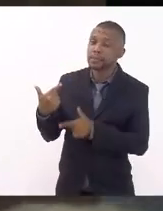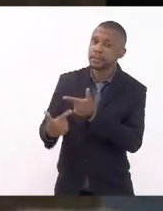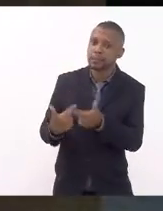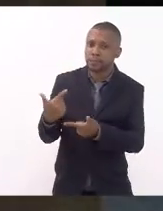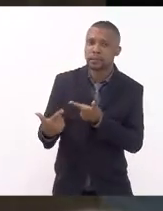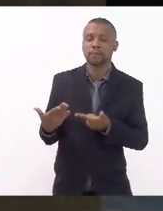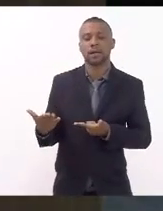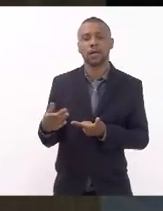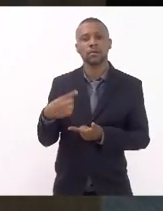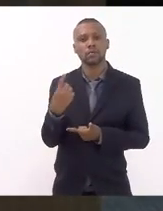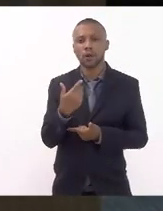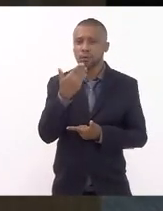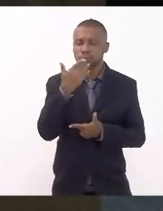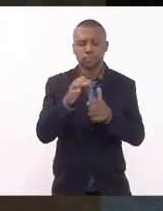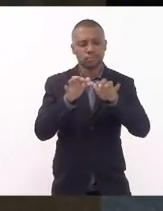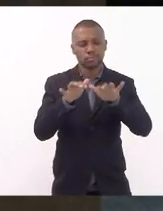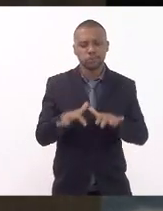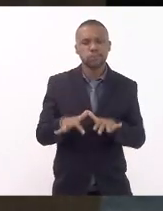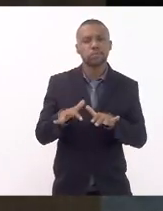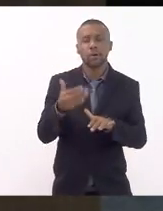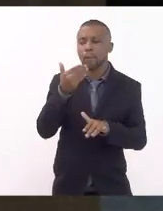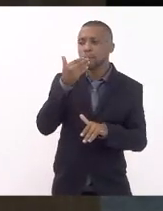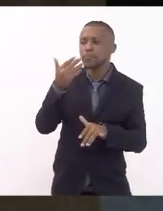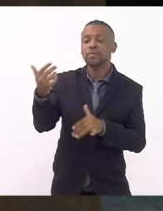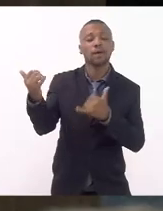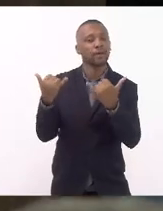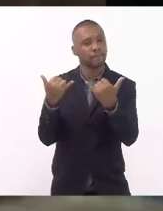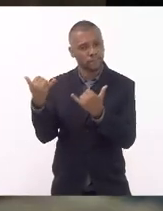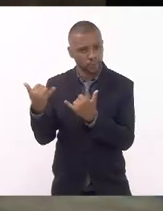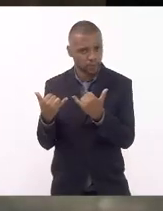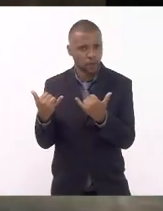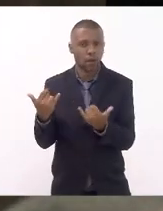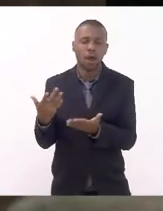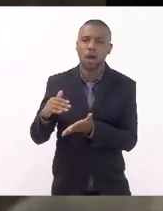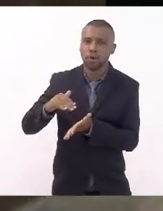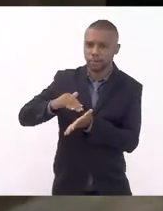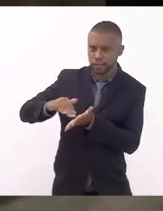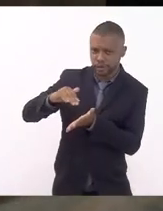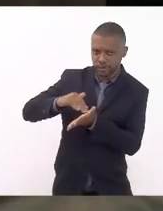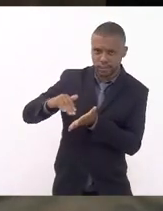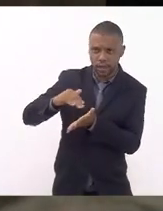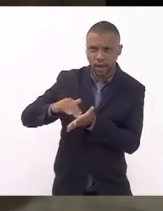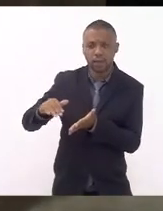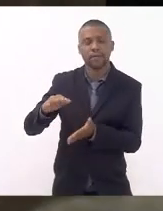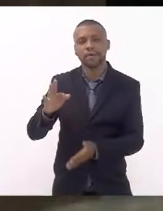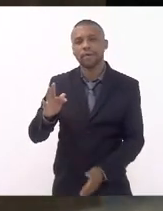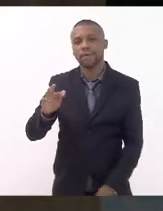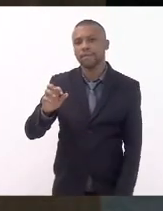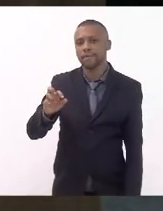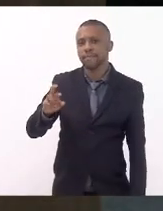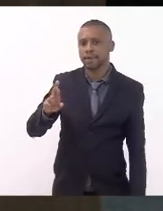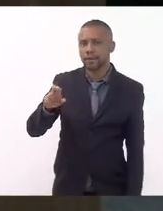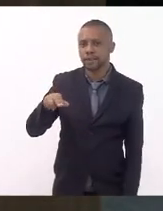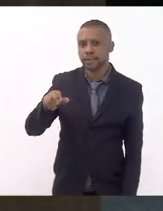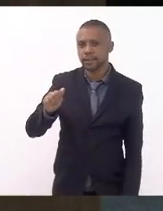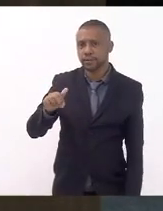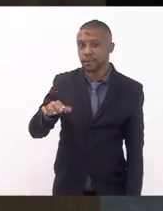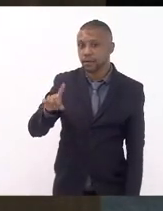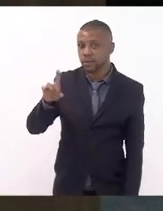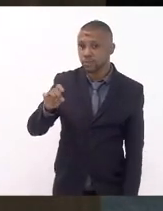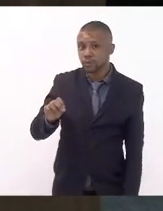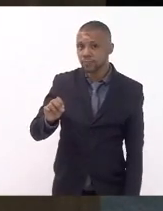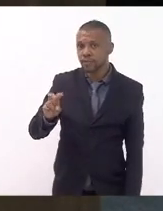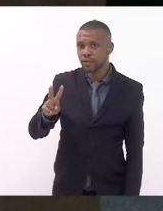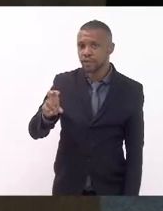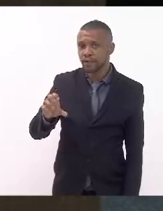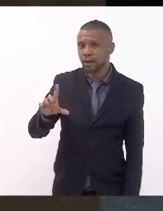nós fizemos um requerimento de informação ao secretário Fernando Veloso, e até hoje nós